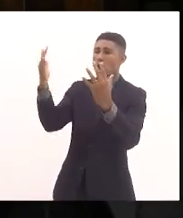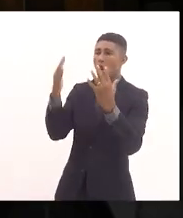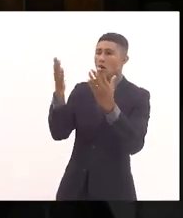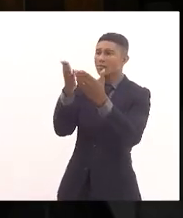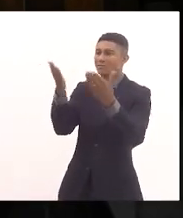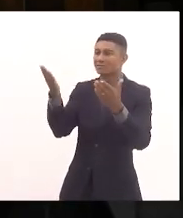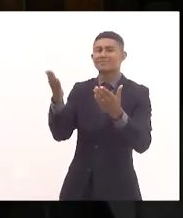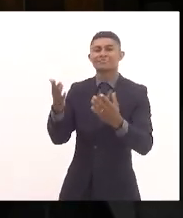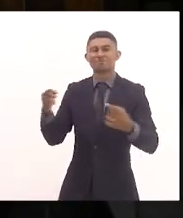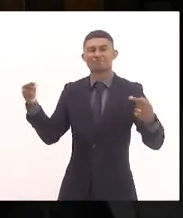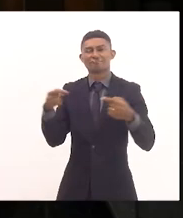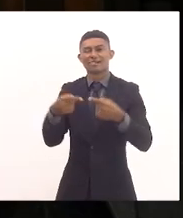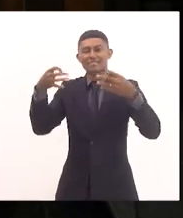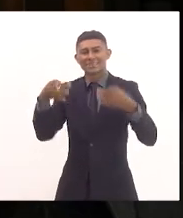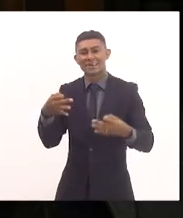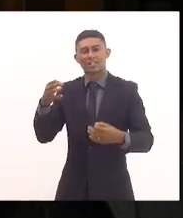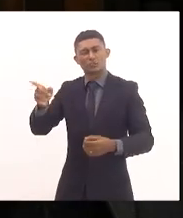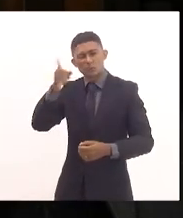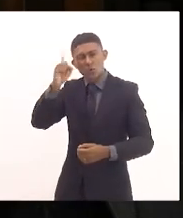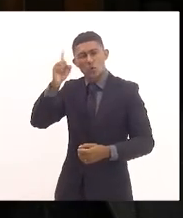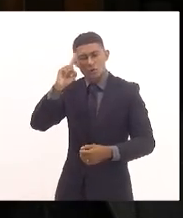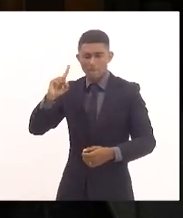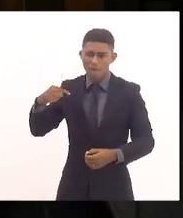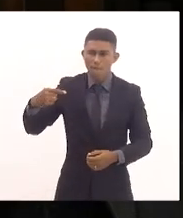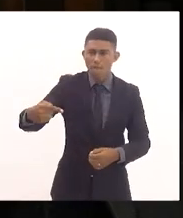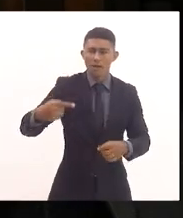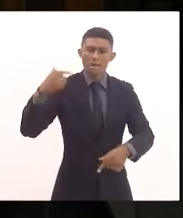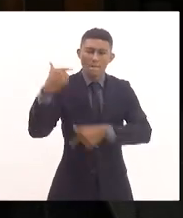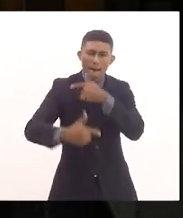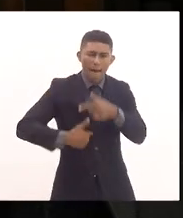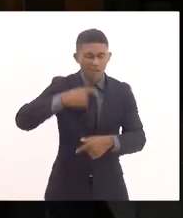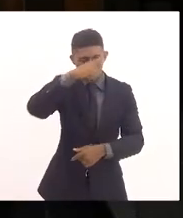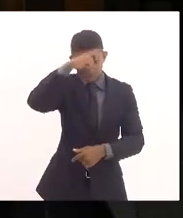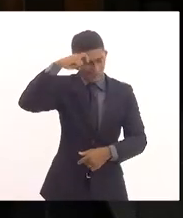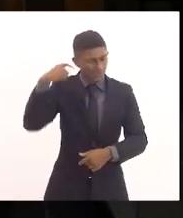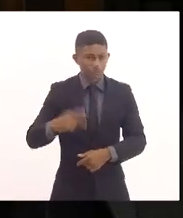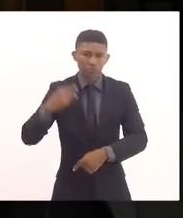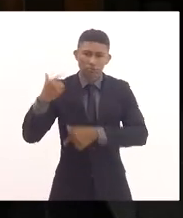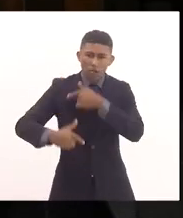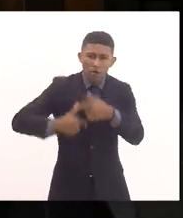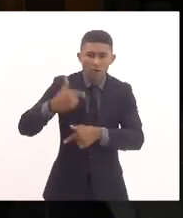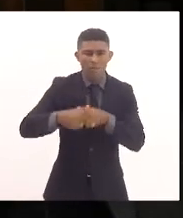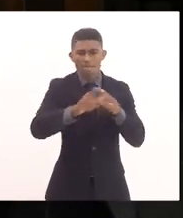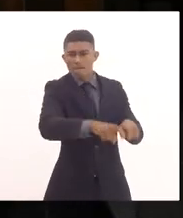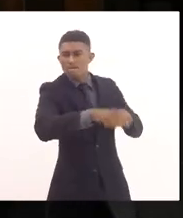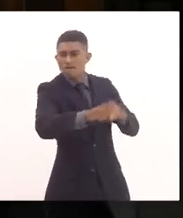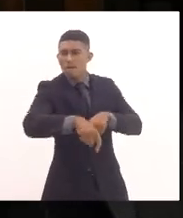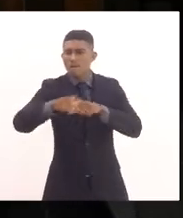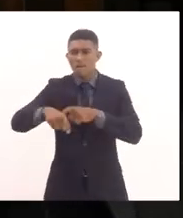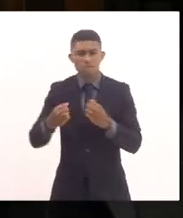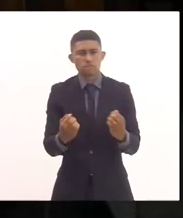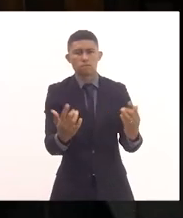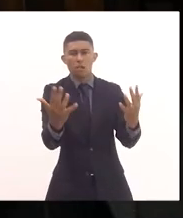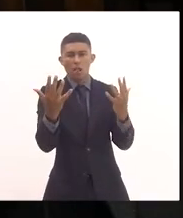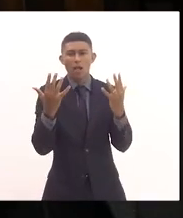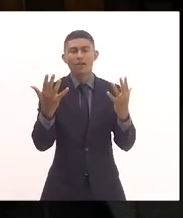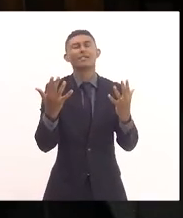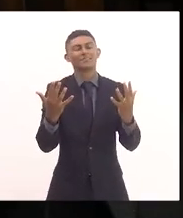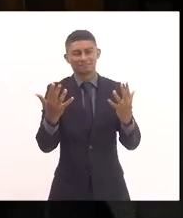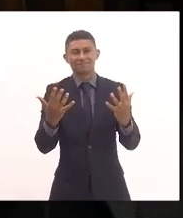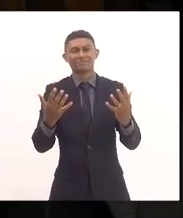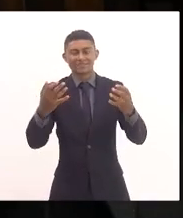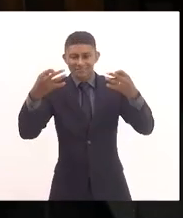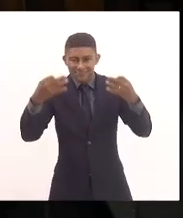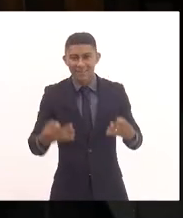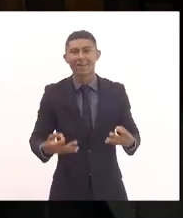parte de quem no dia a dia, com seu trabalho, com seu suor, ajuda a garantir o arroz, o